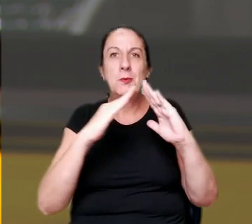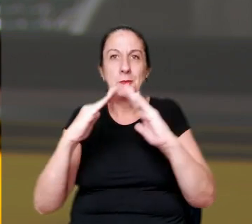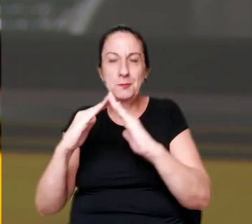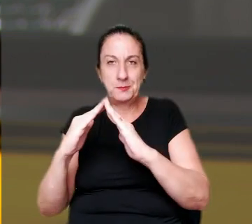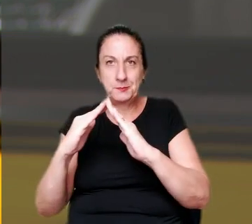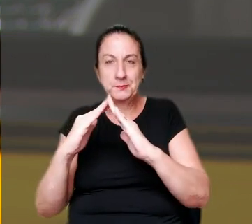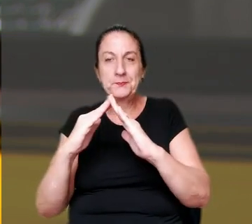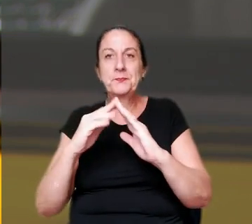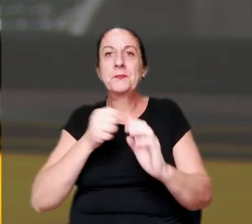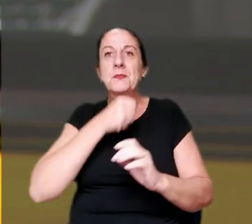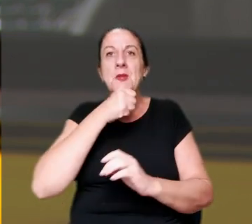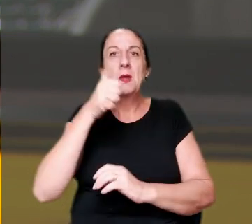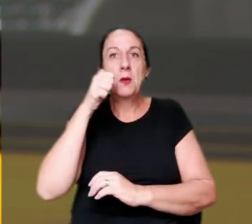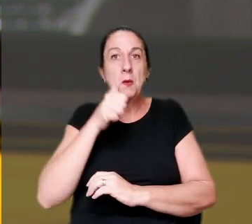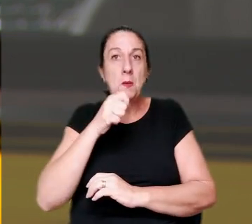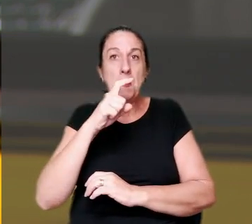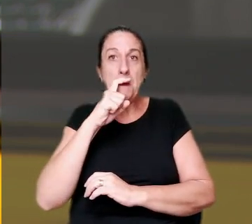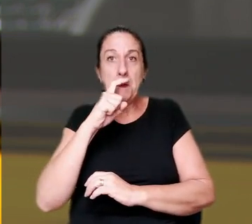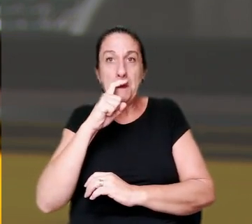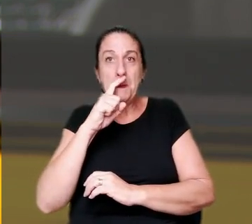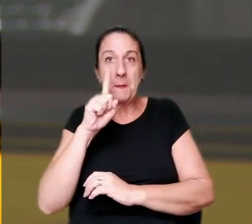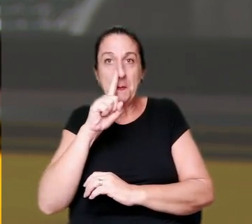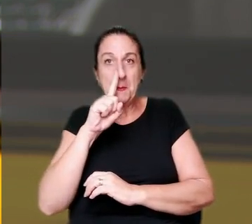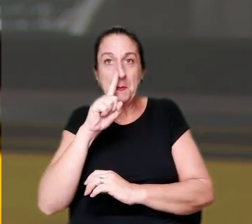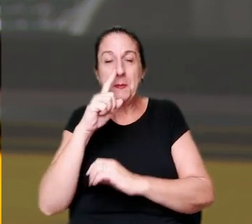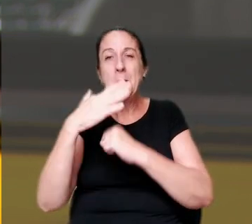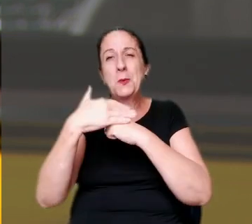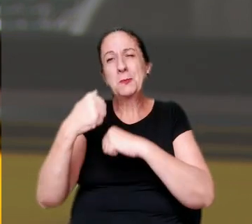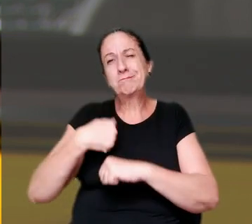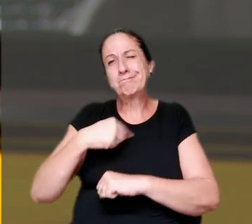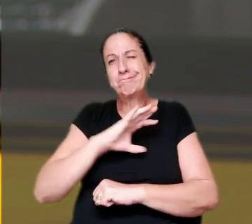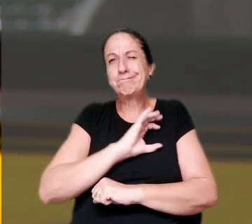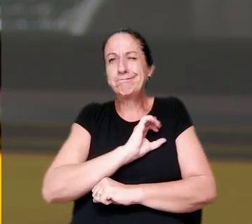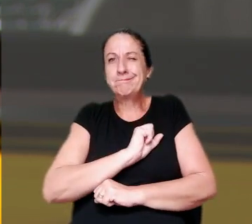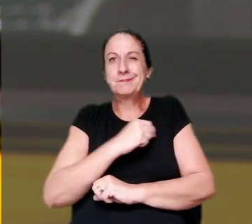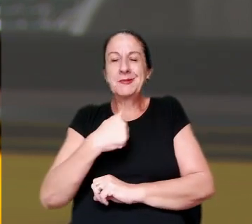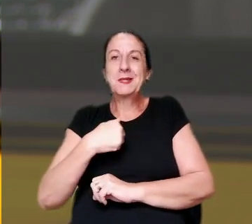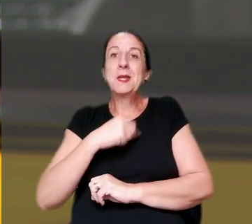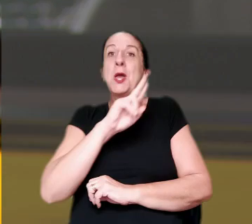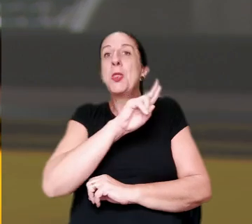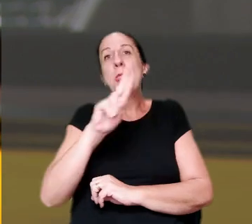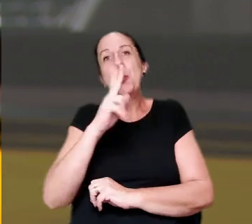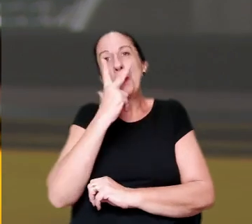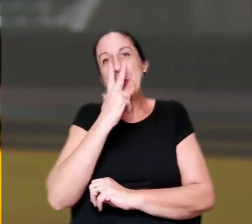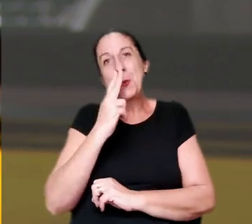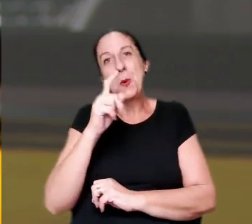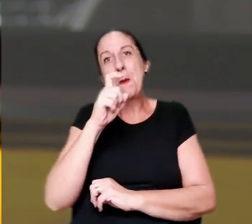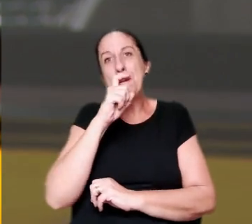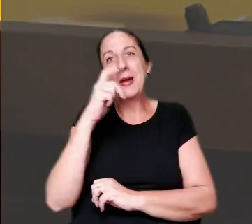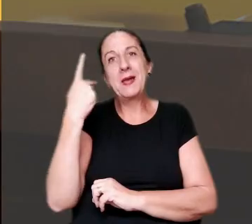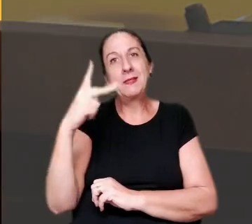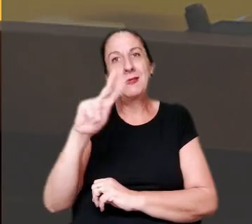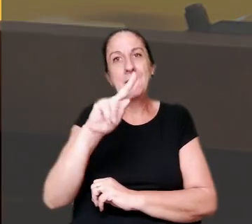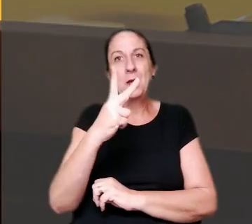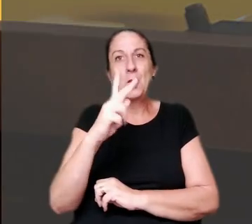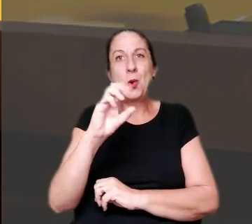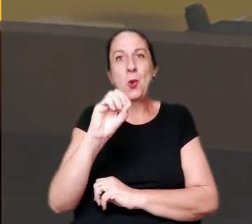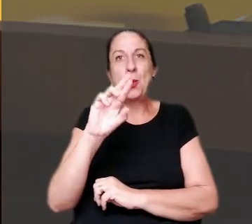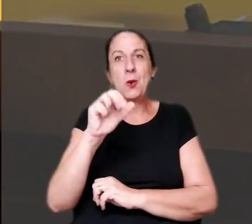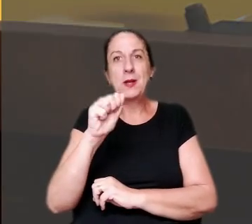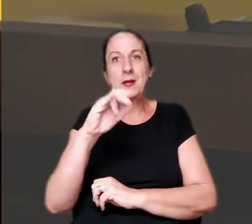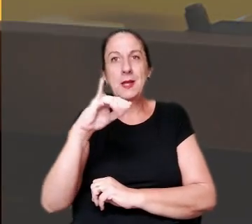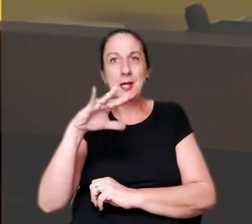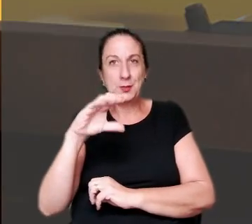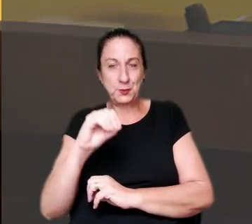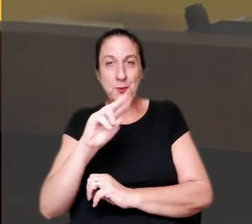minha avó paterna tinha muita predileção por mim, porque eu trazia o nome do pai dela. Horácio era o